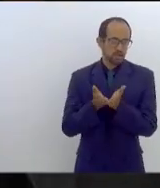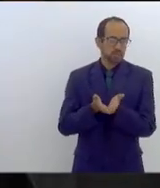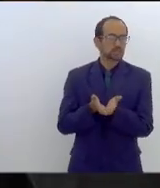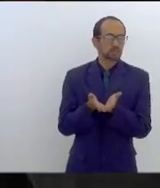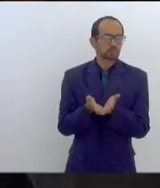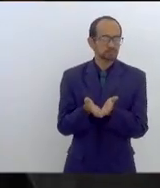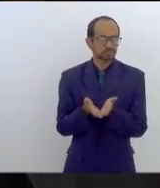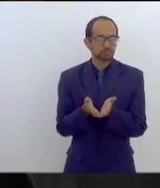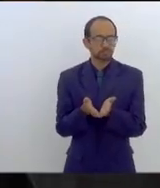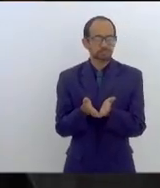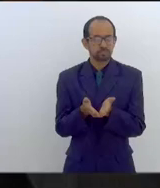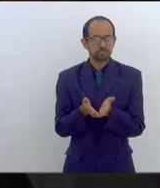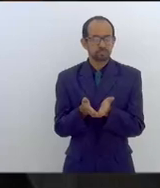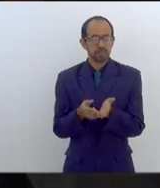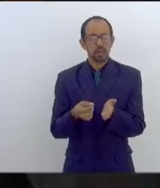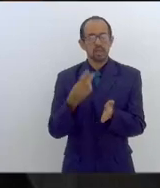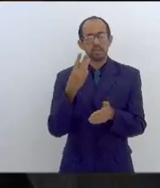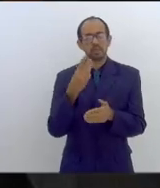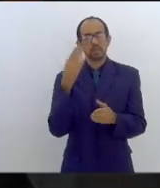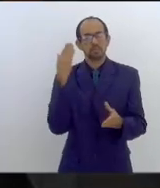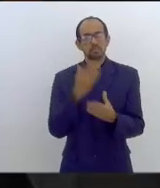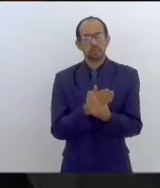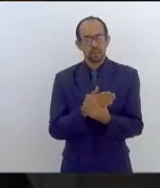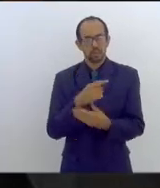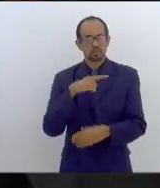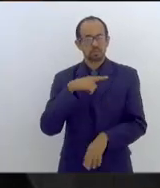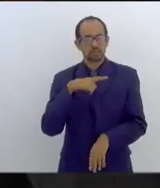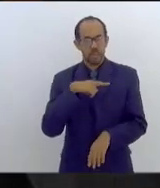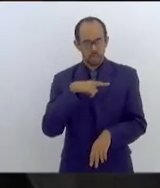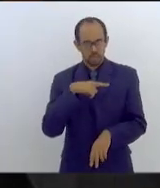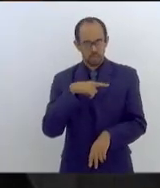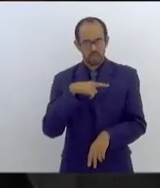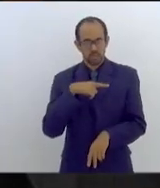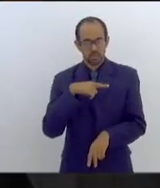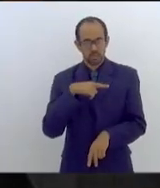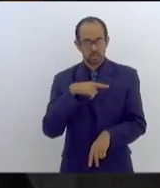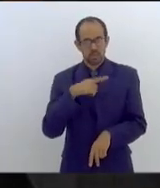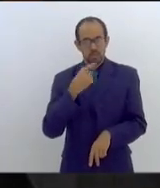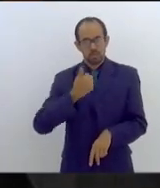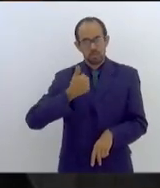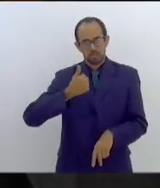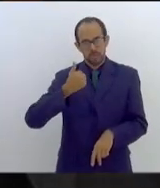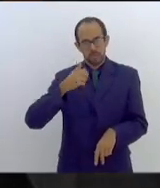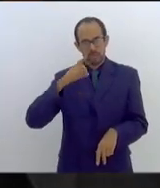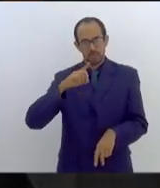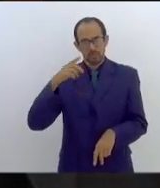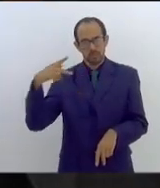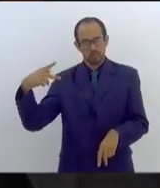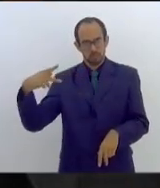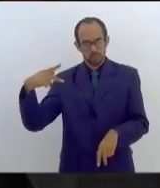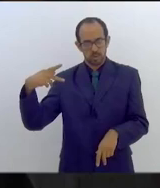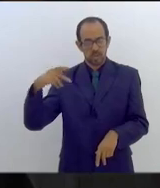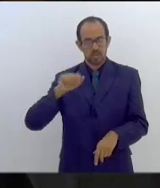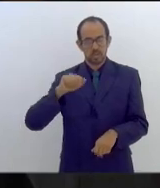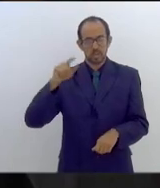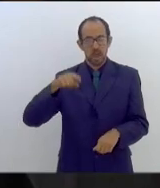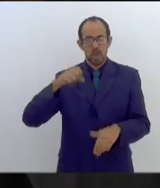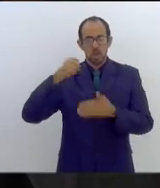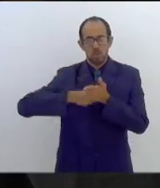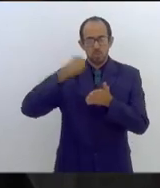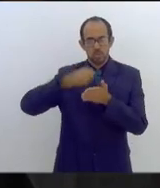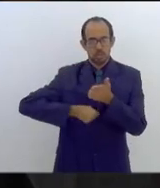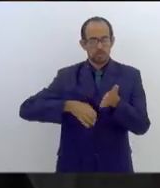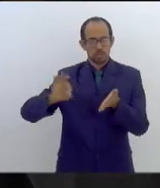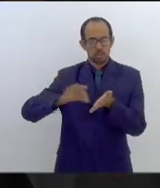Pelo menos três ações correm hoje na Justiça sobre barcas. Uma movida pela Defensoria Pública, lutando para que o contrato